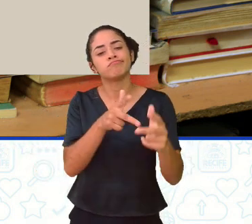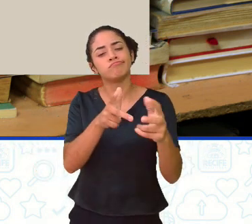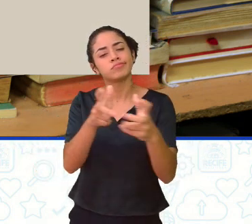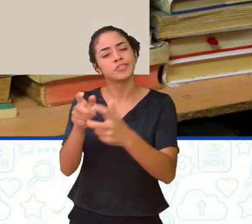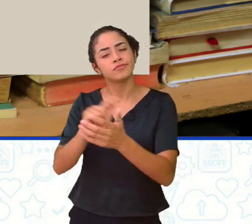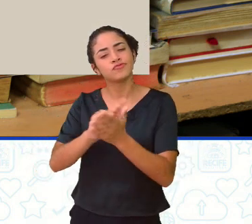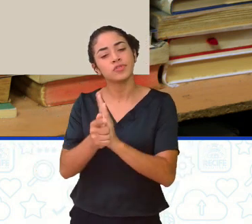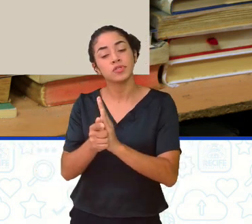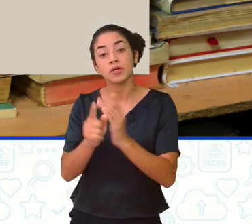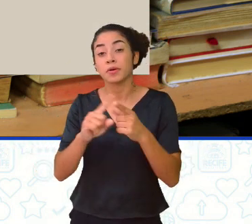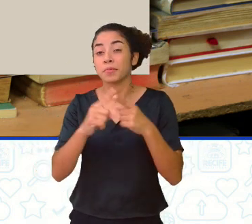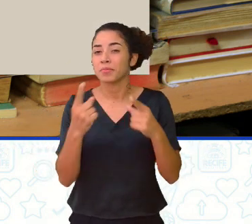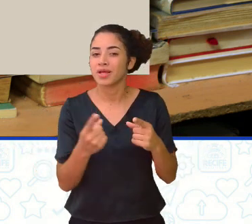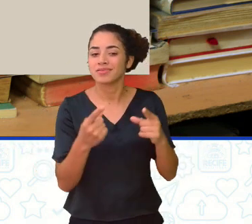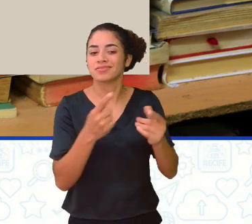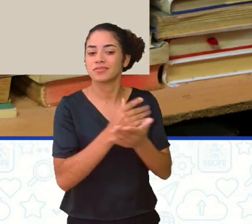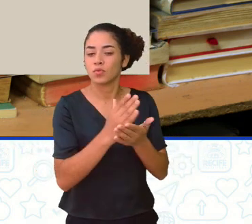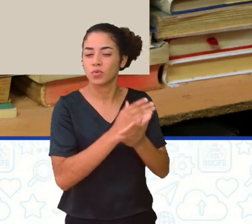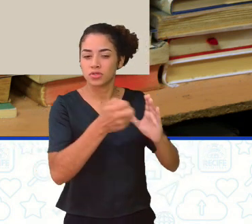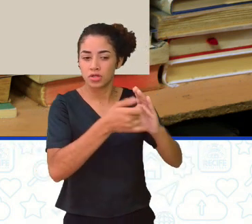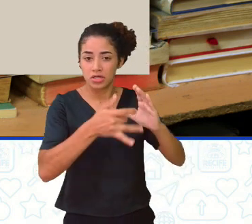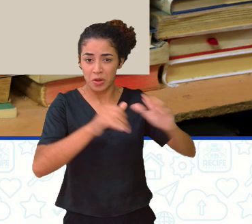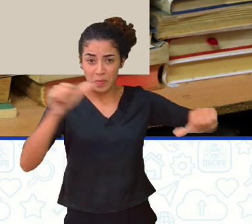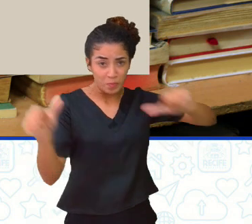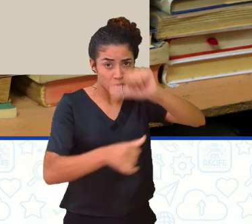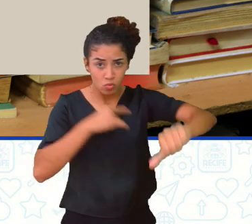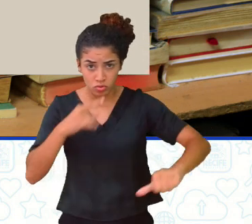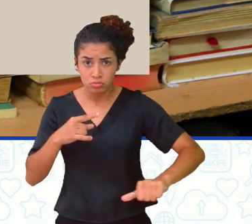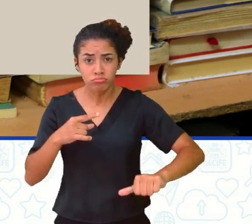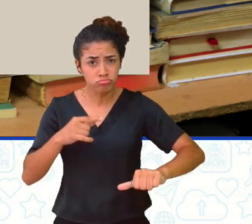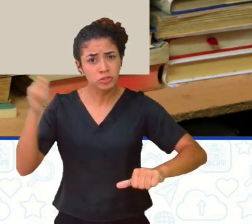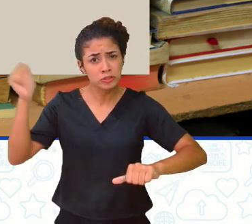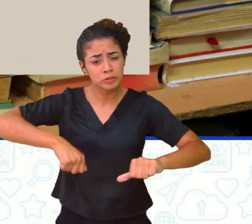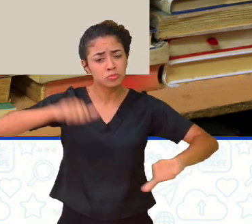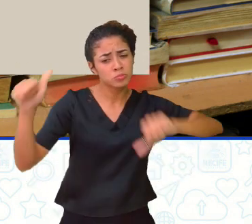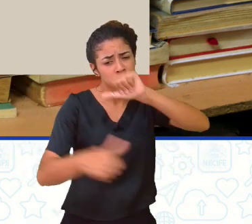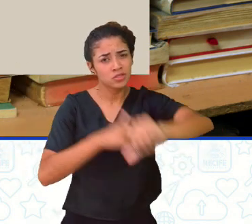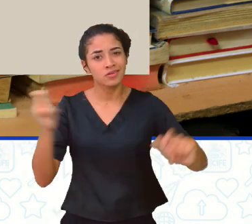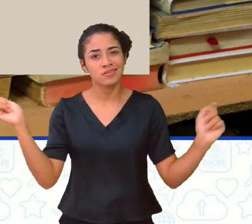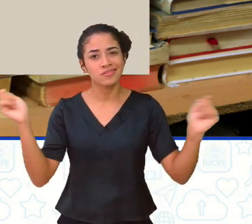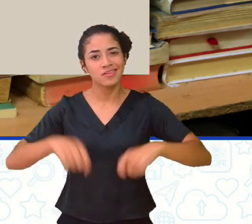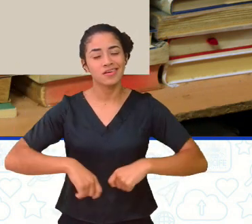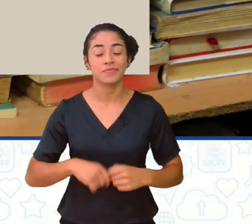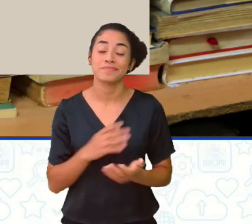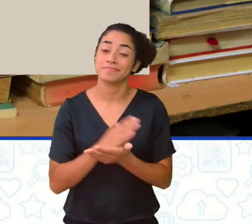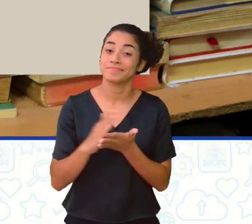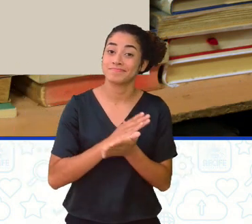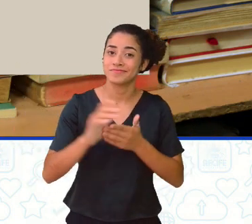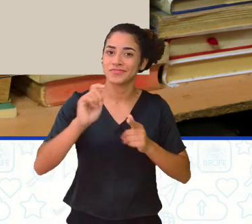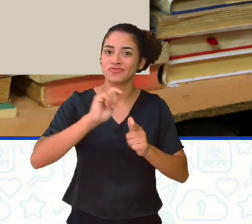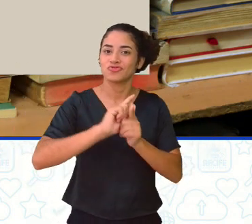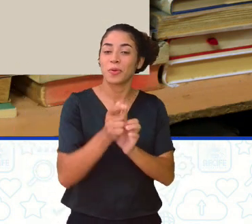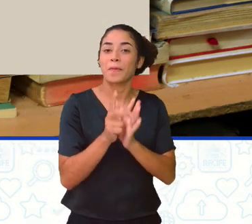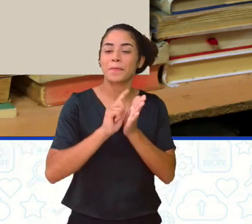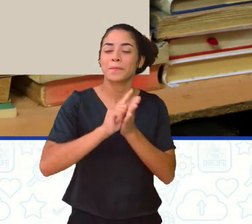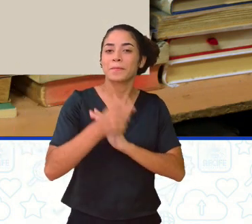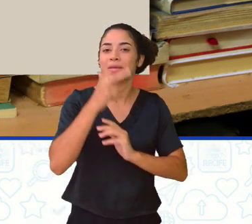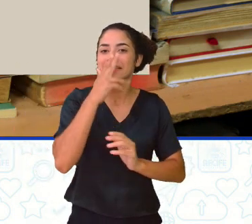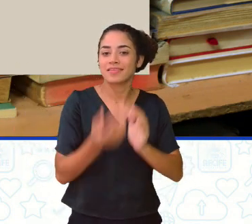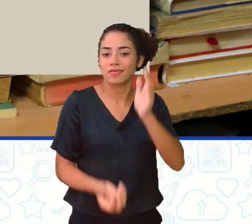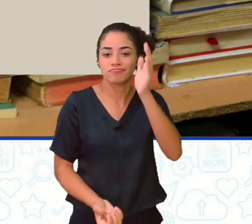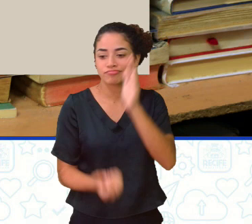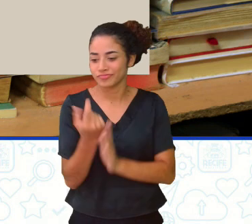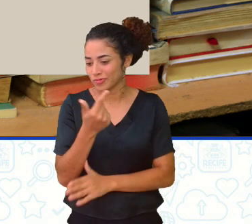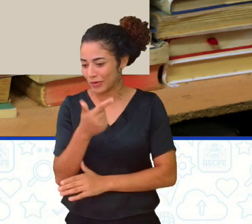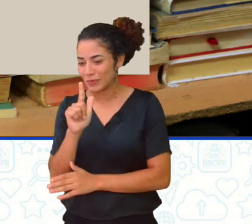essas características, elas não são imutáveis. Sim. Né? E alguns gêneros podem dar origem a outros gêneros. Sim. Por